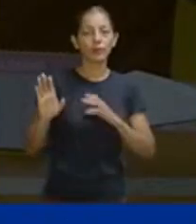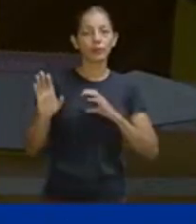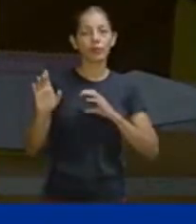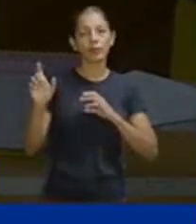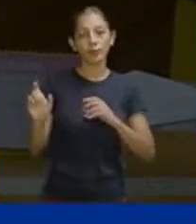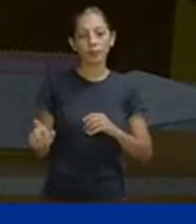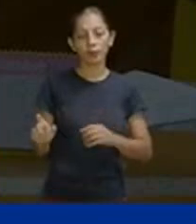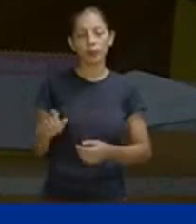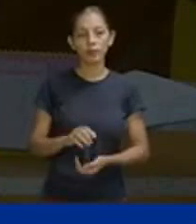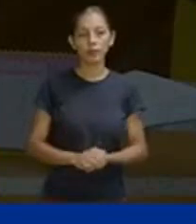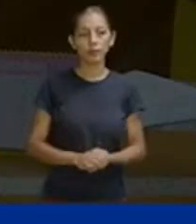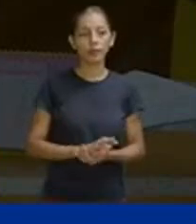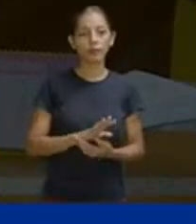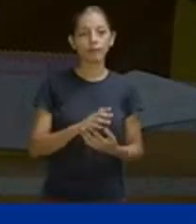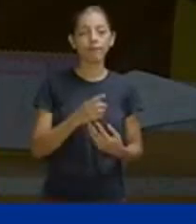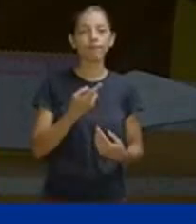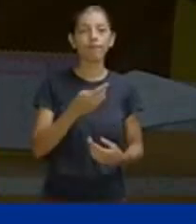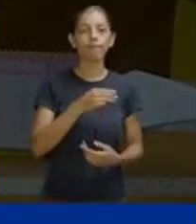Público Eleitoral.